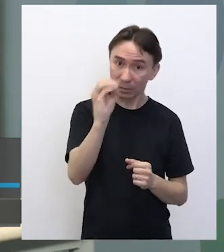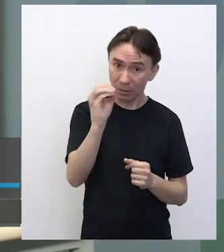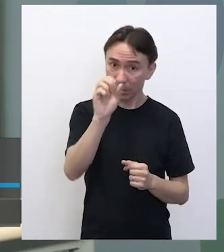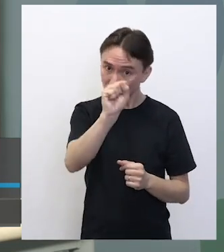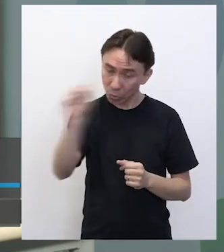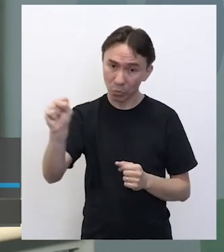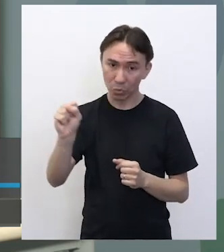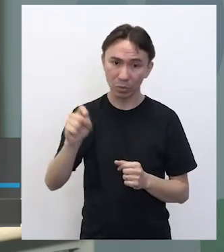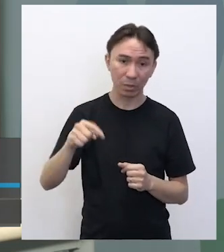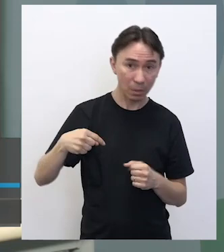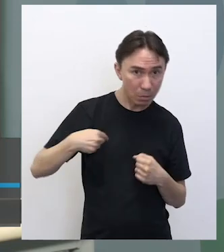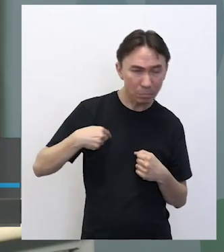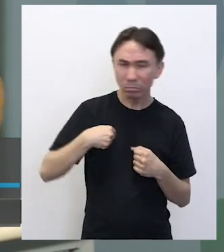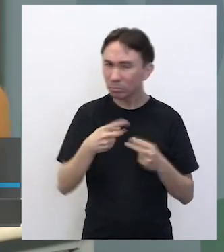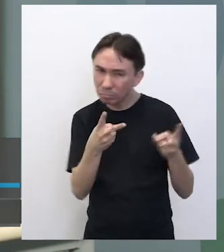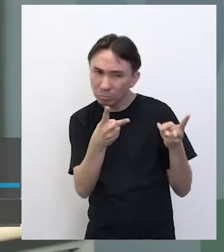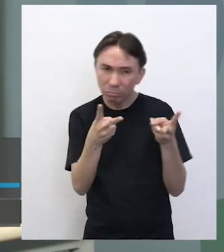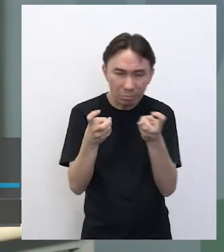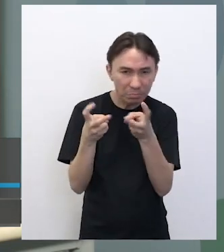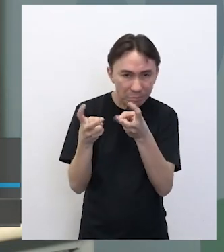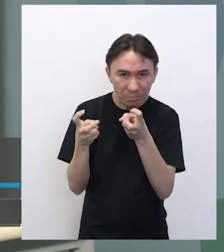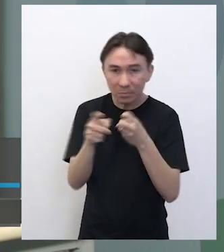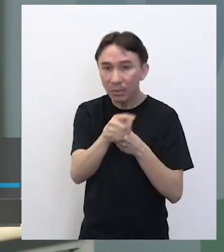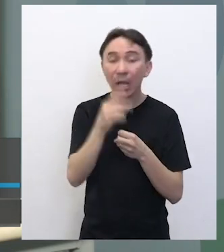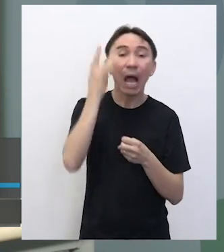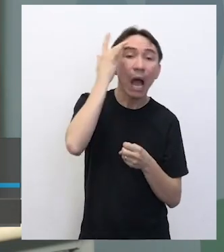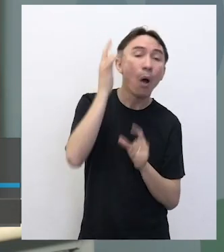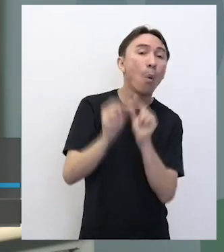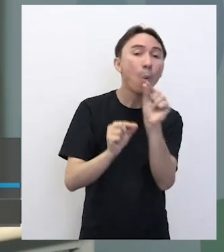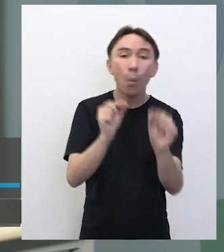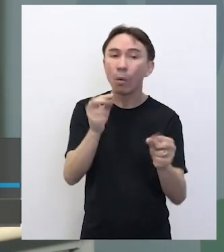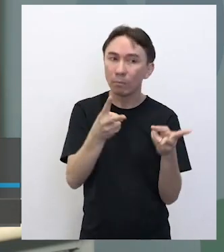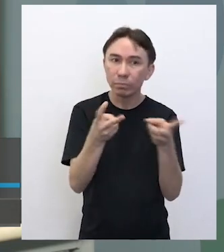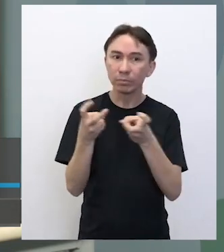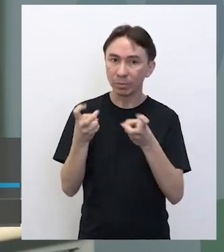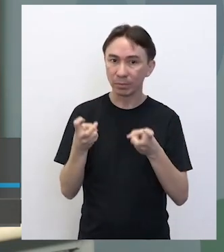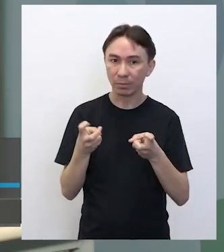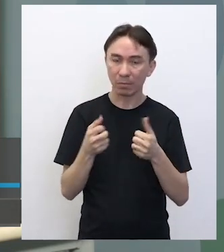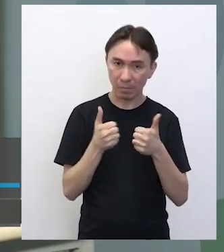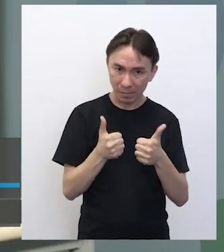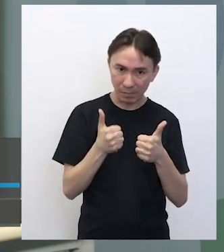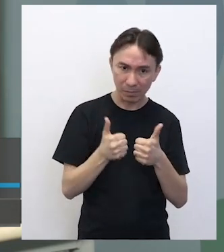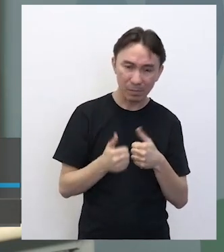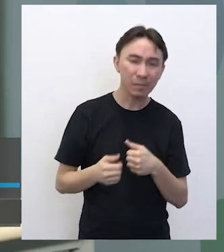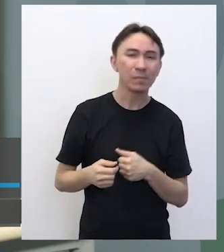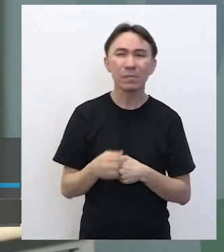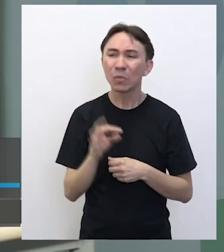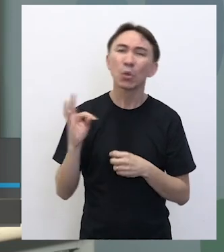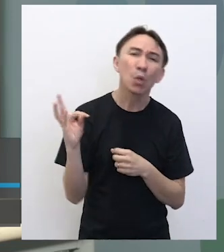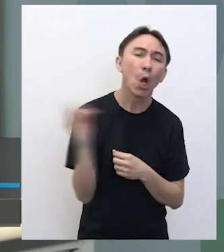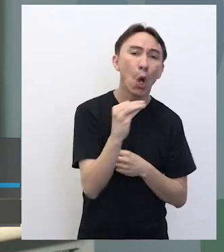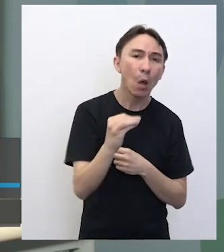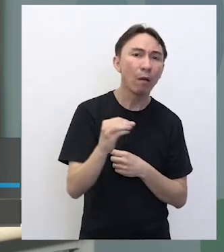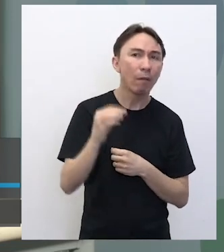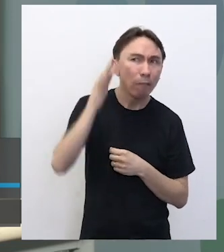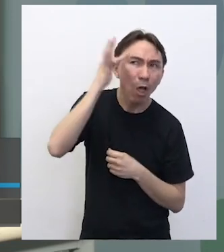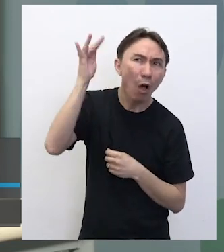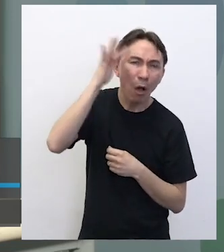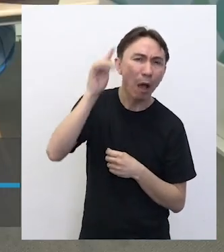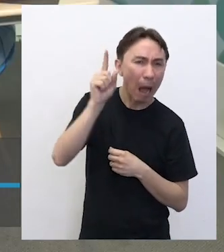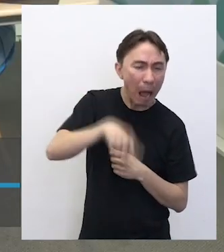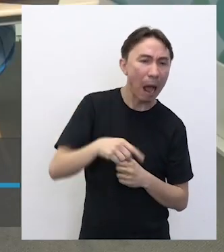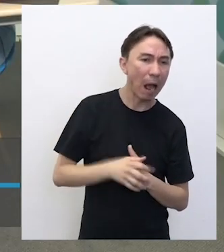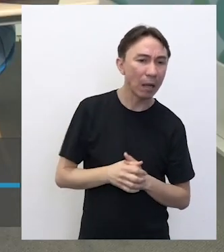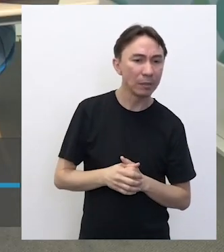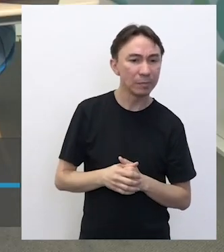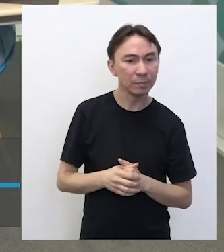para eu ter uma ideia do que vai pela cabeça de vocês neste tema. E aí, todo homem é filósofo? O que eles estão dizendo?